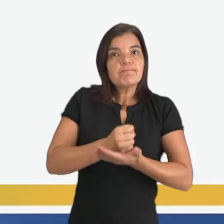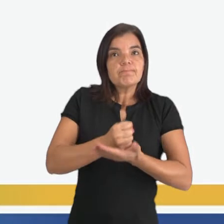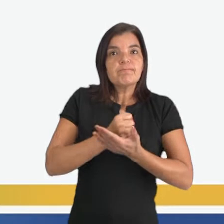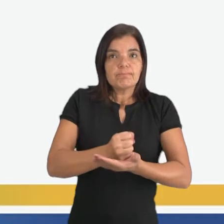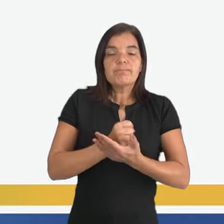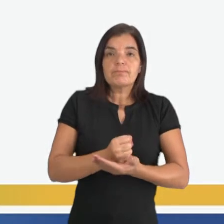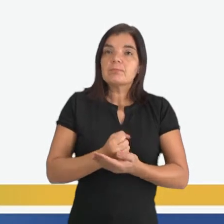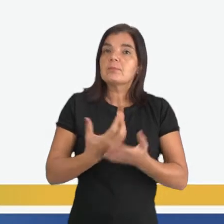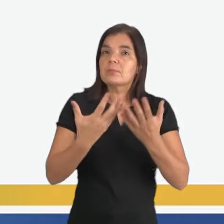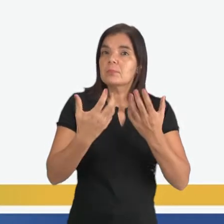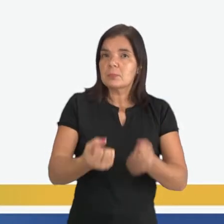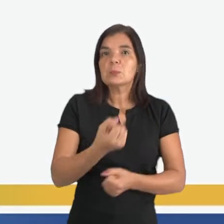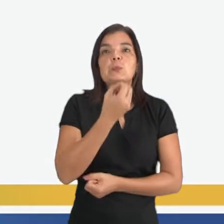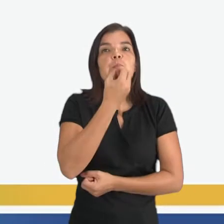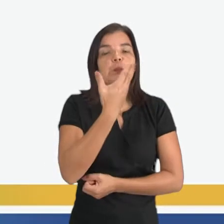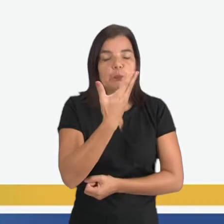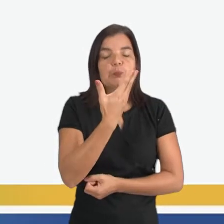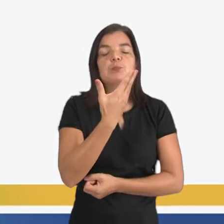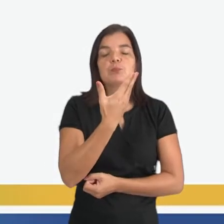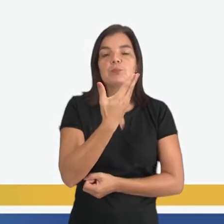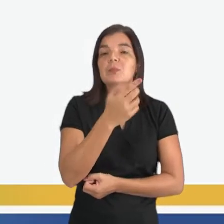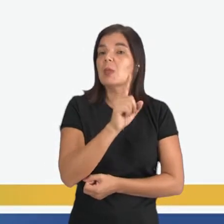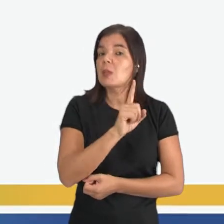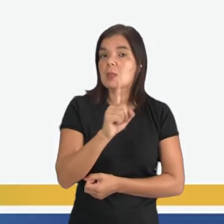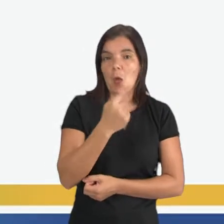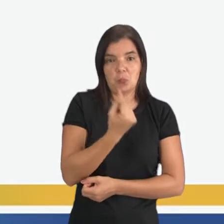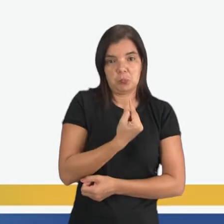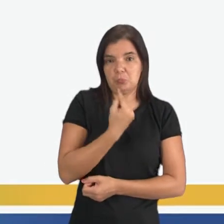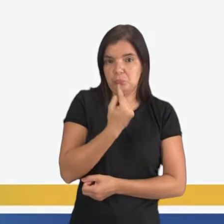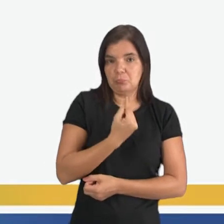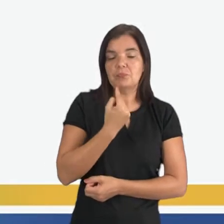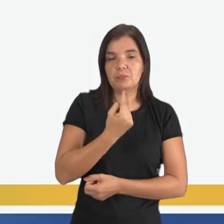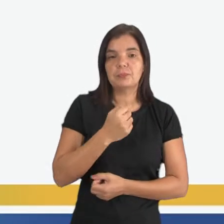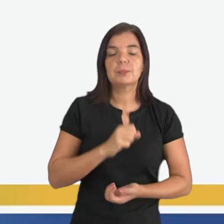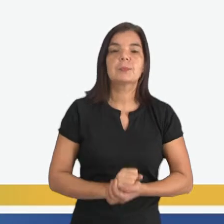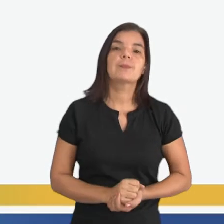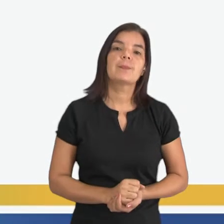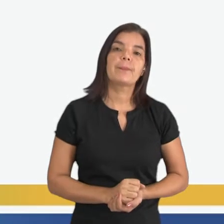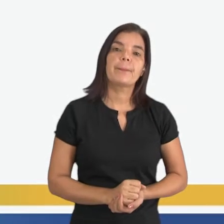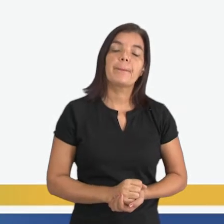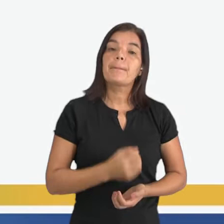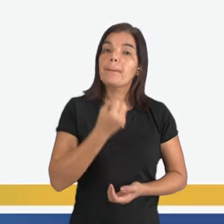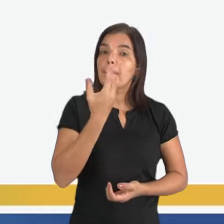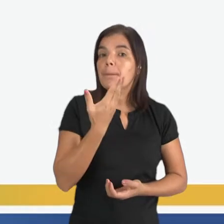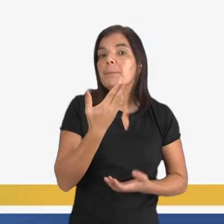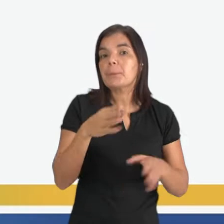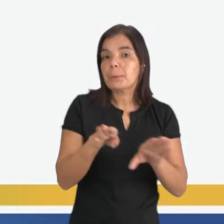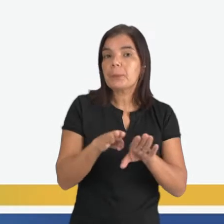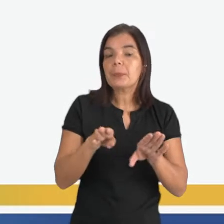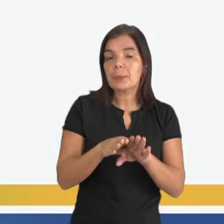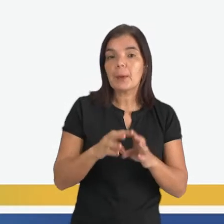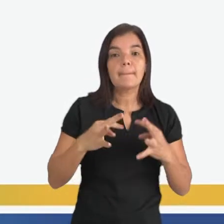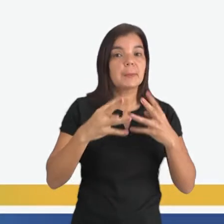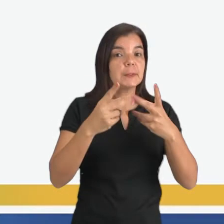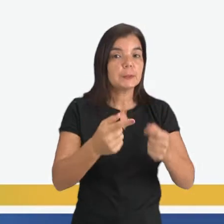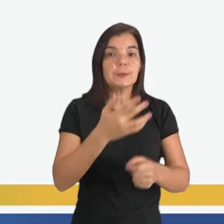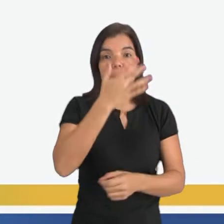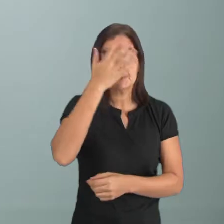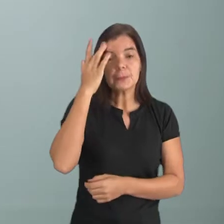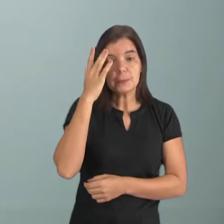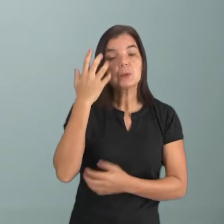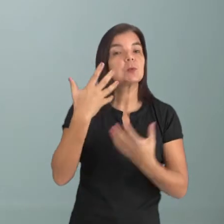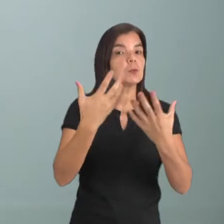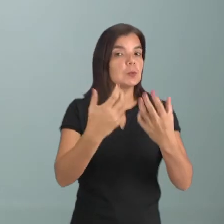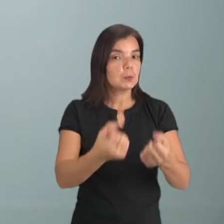as que defendem o bem comum e não o individualista. Tá? O bem comum é aquilo que é bem para todo mundo, aquilo